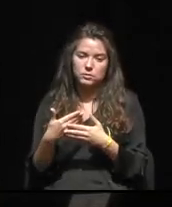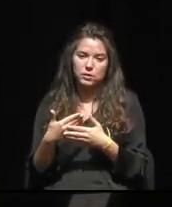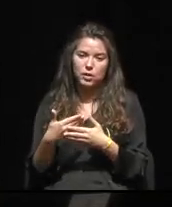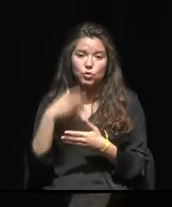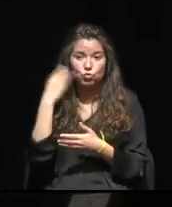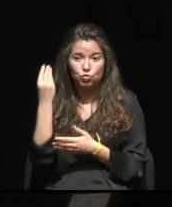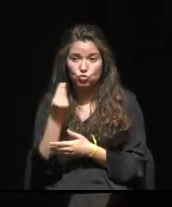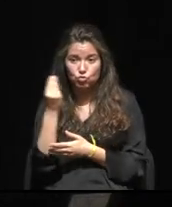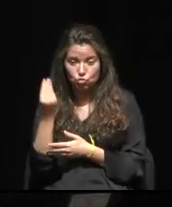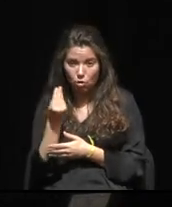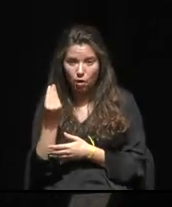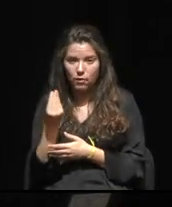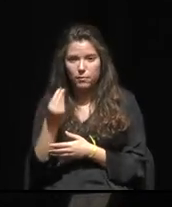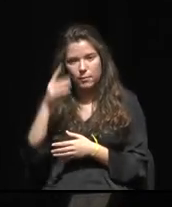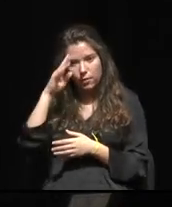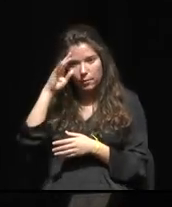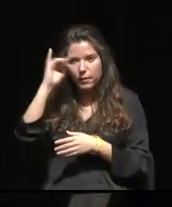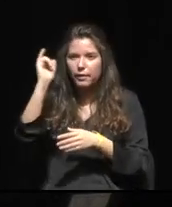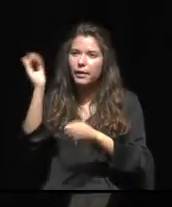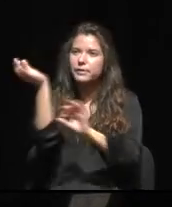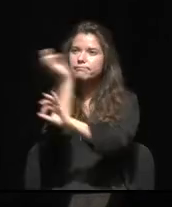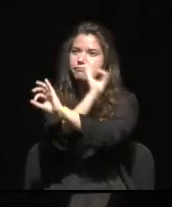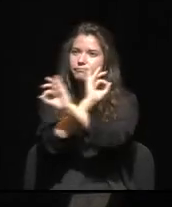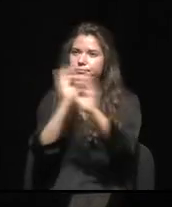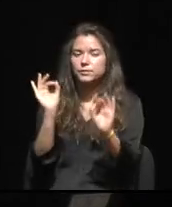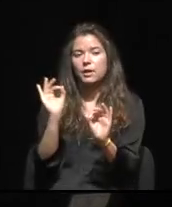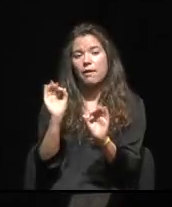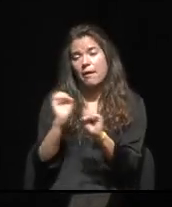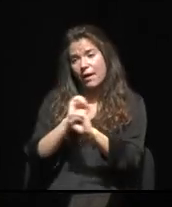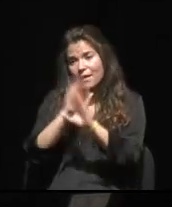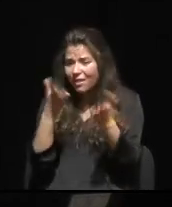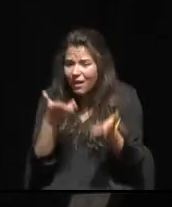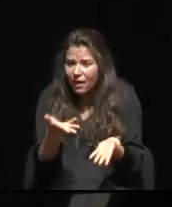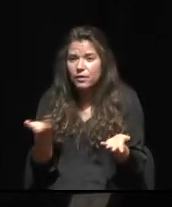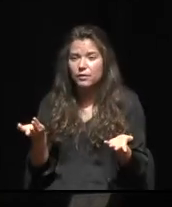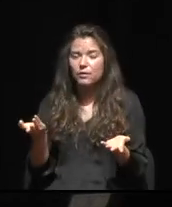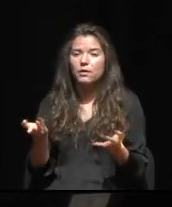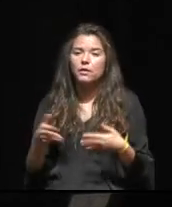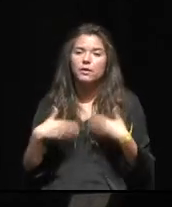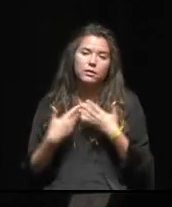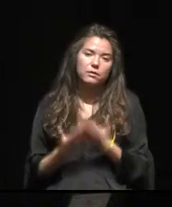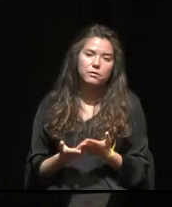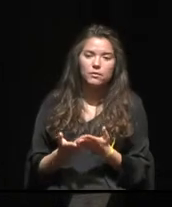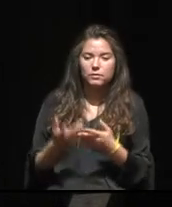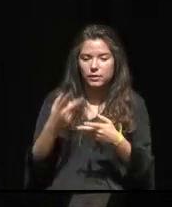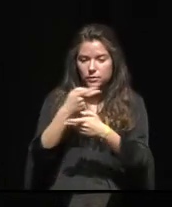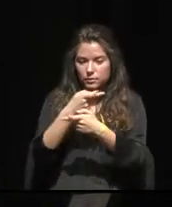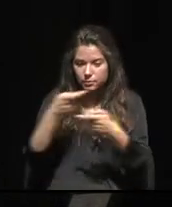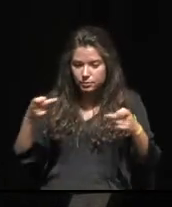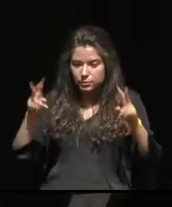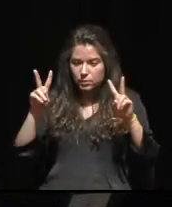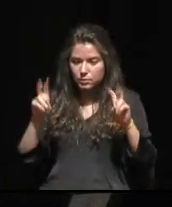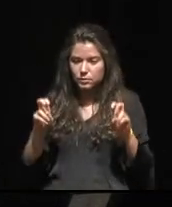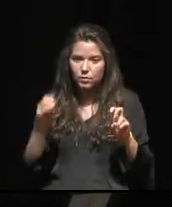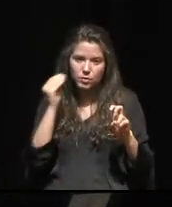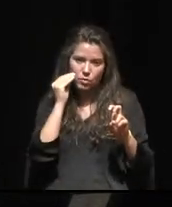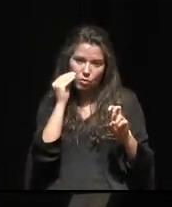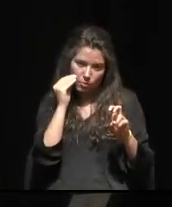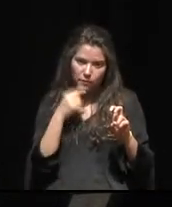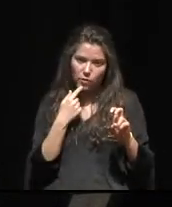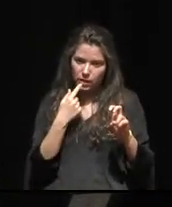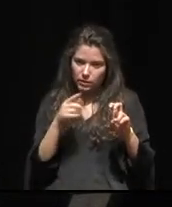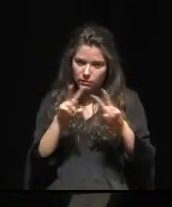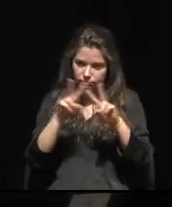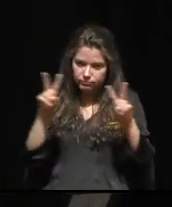jovens para uma agenda ideológica é muito evidente usam expressões como e passa a